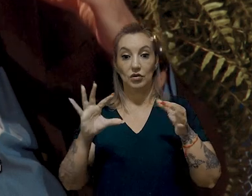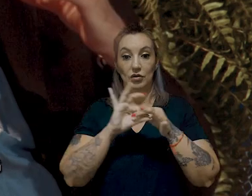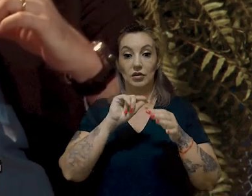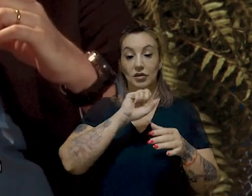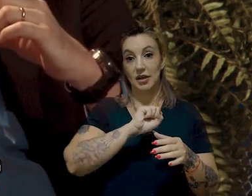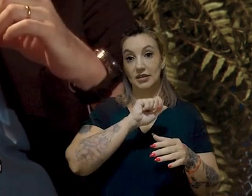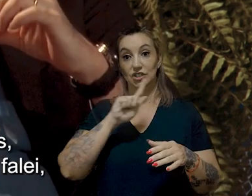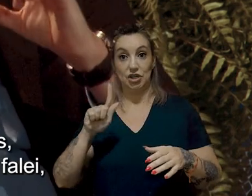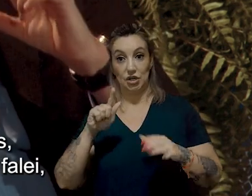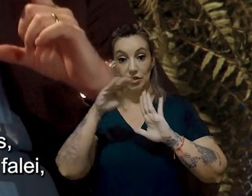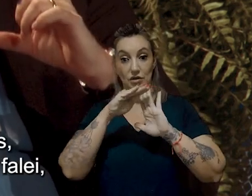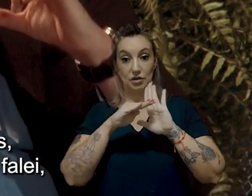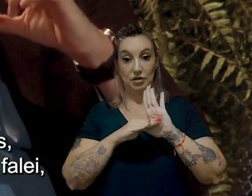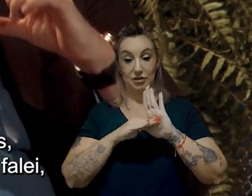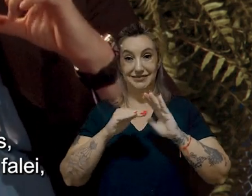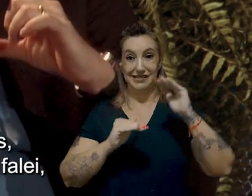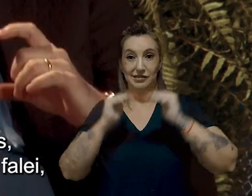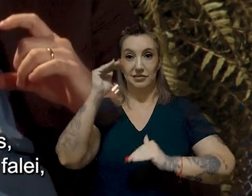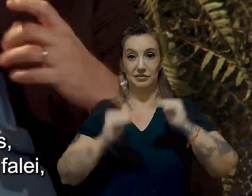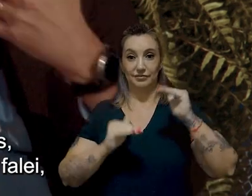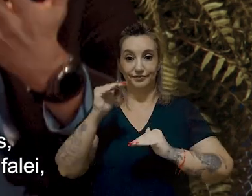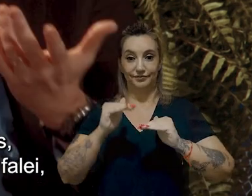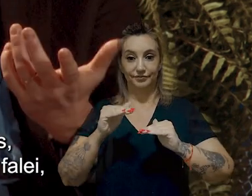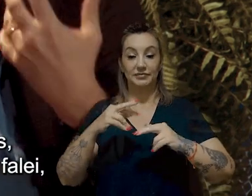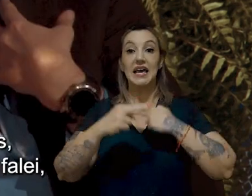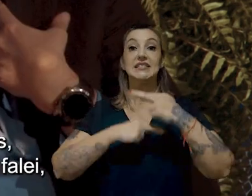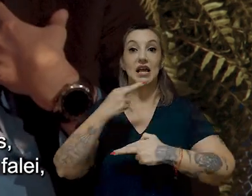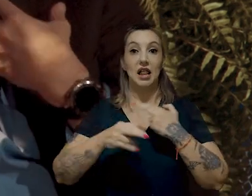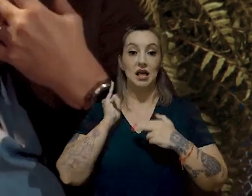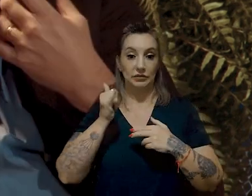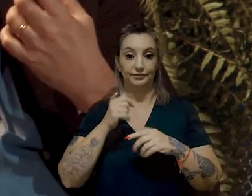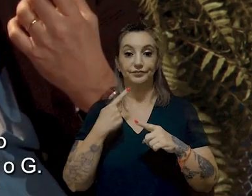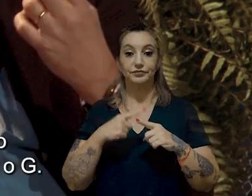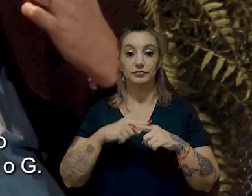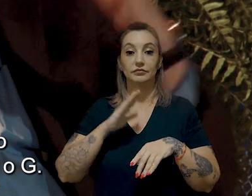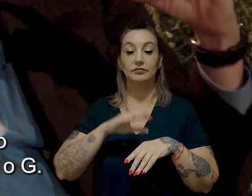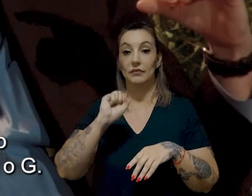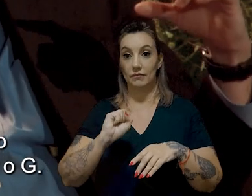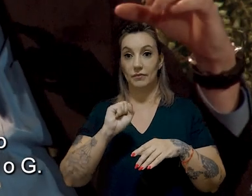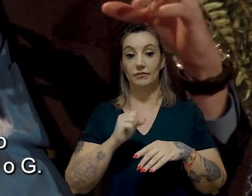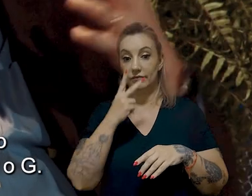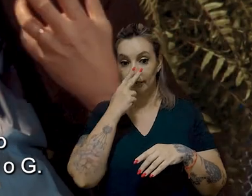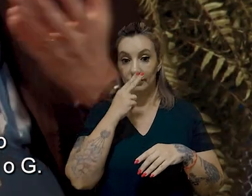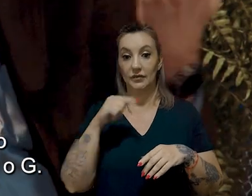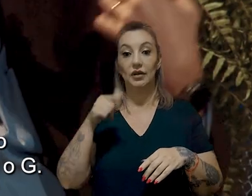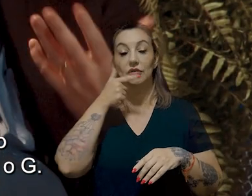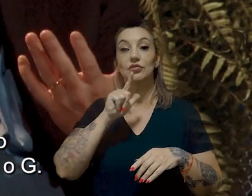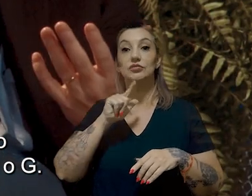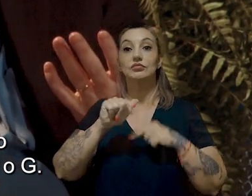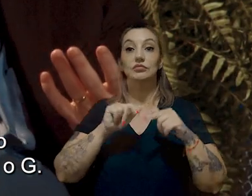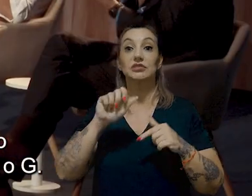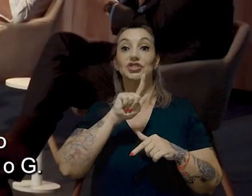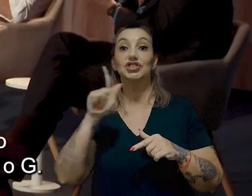como é que eu ali o s com o g em cadeias muito desestruturadas como é o caso da reciclagem que eu falei e porque mais do que o s que acho que aqui a gente